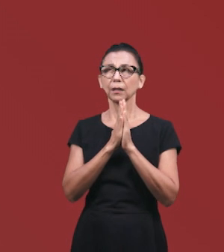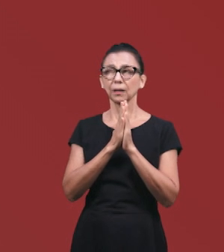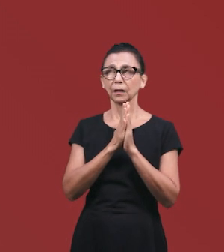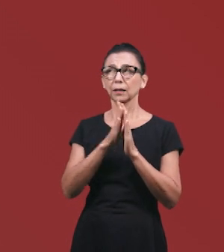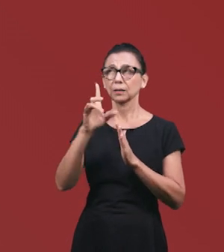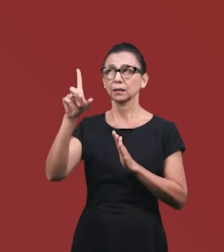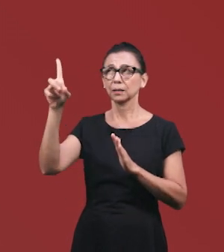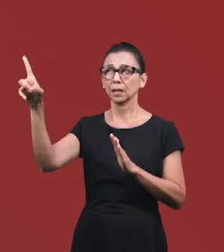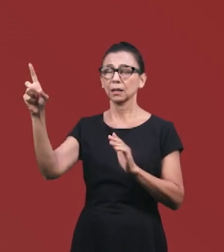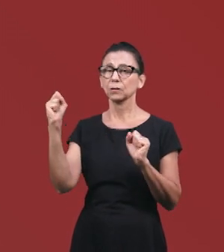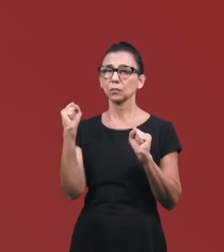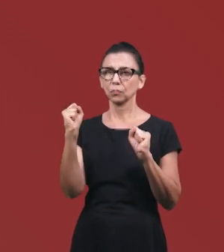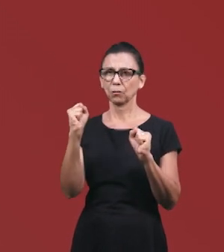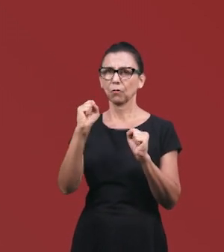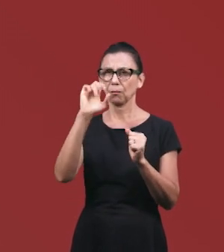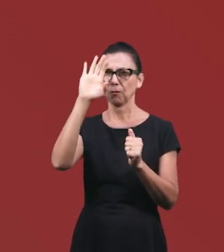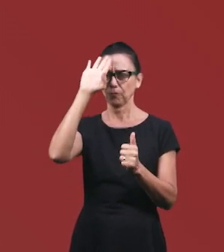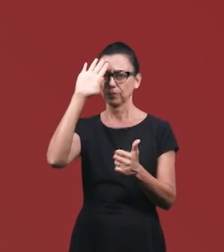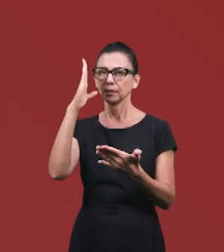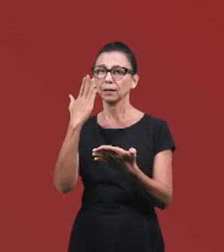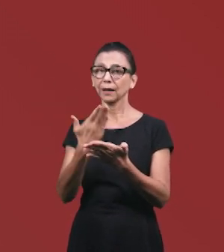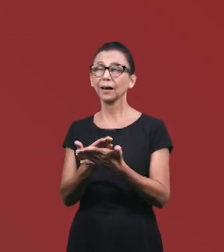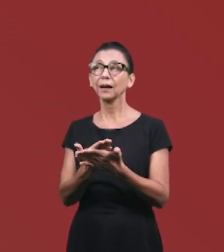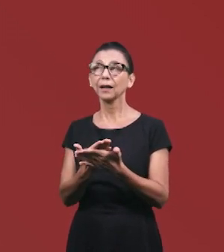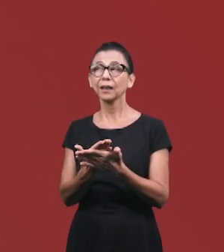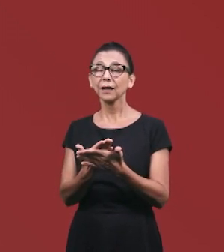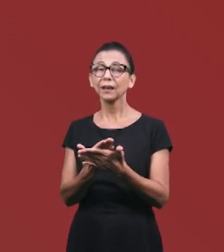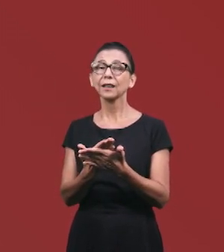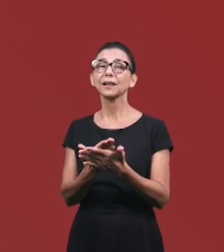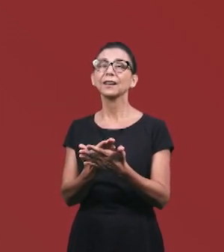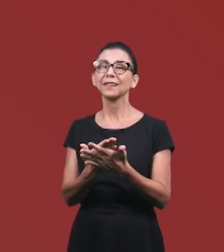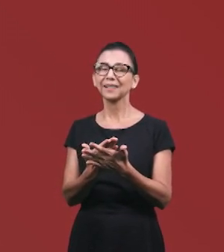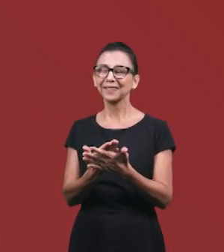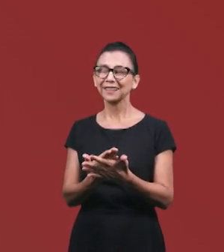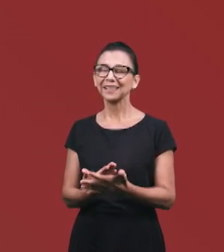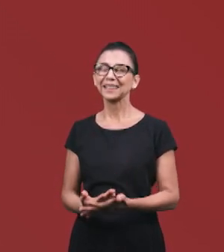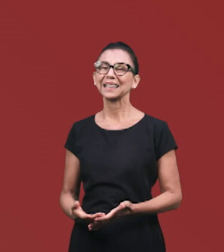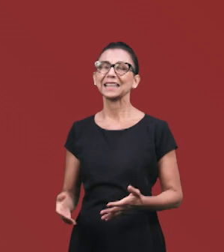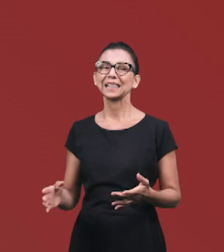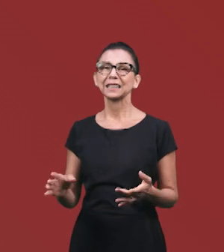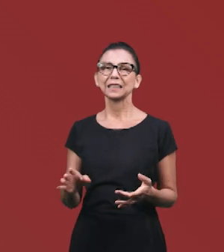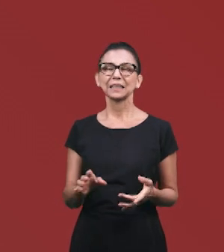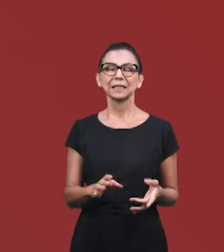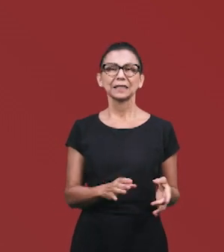em Deus posso confiar.